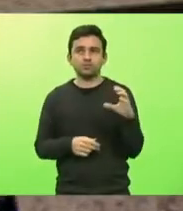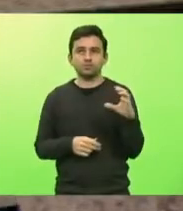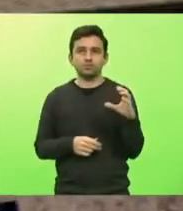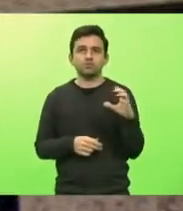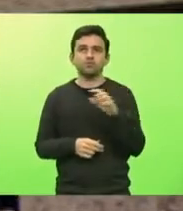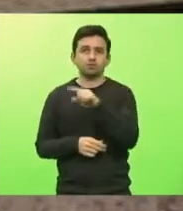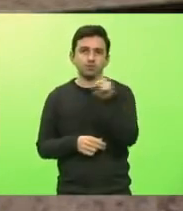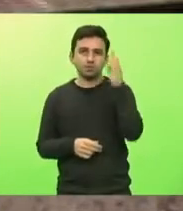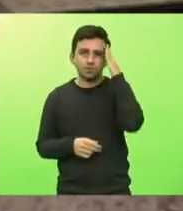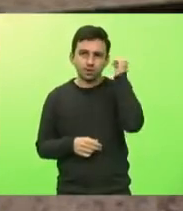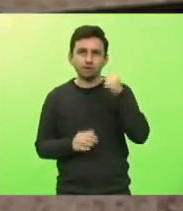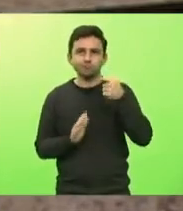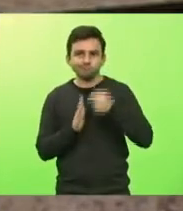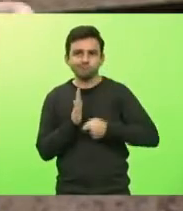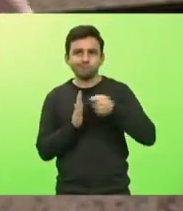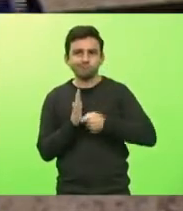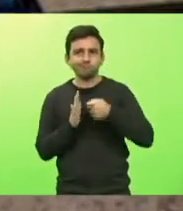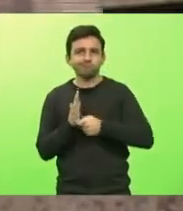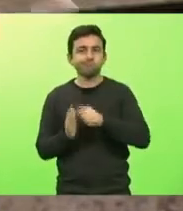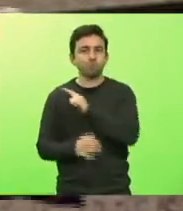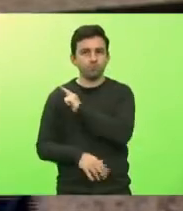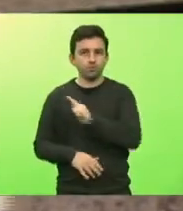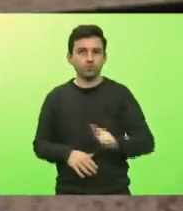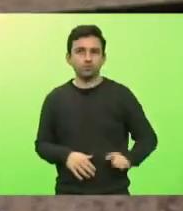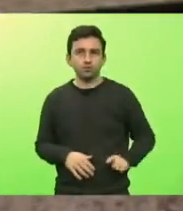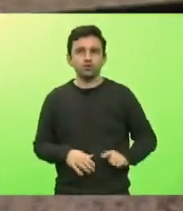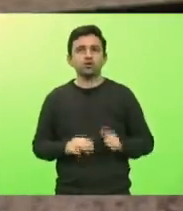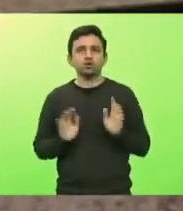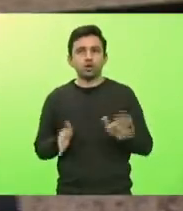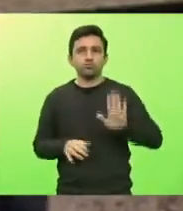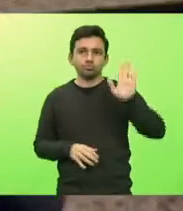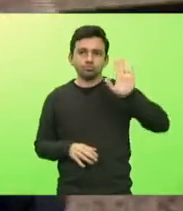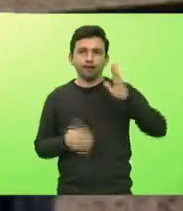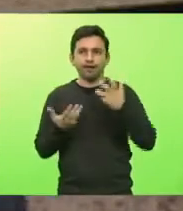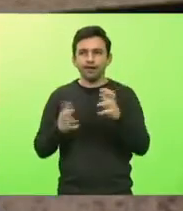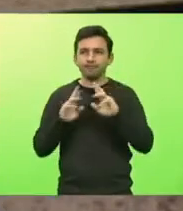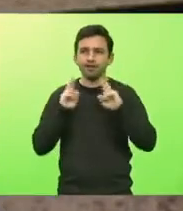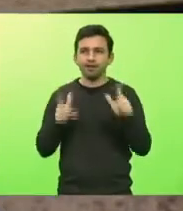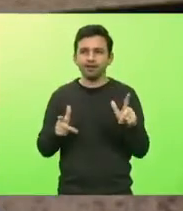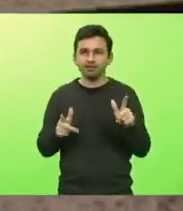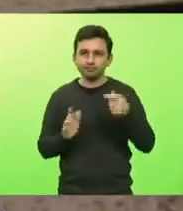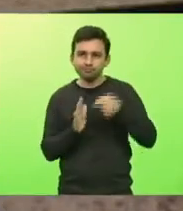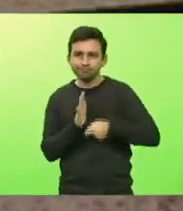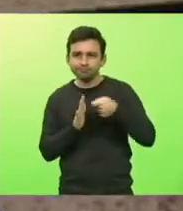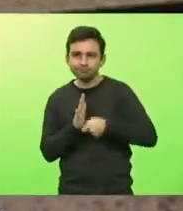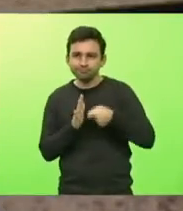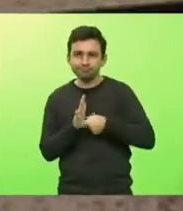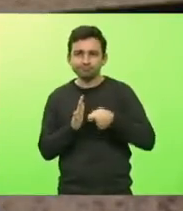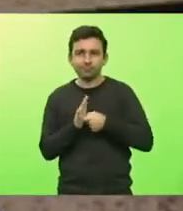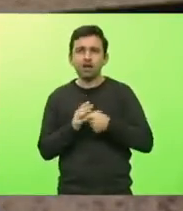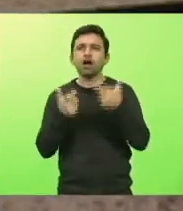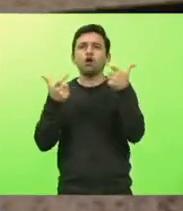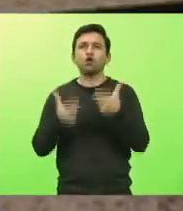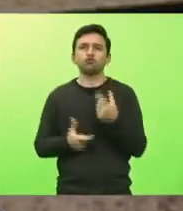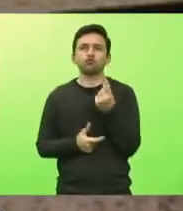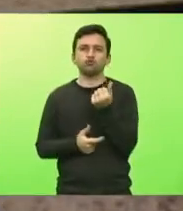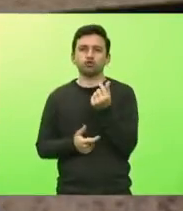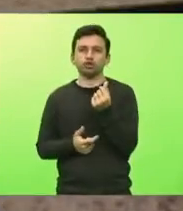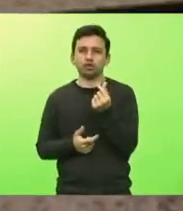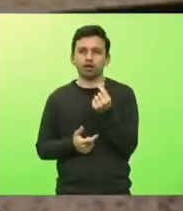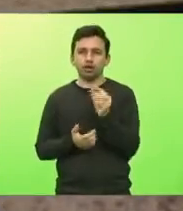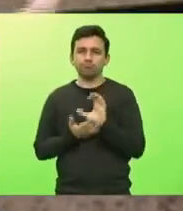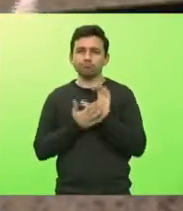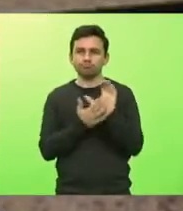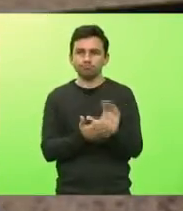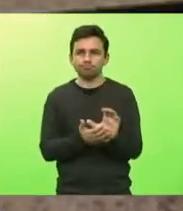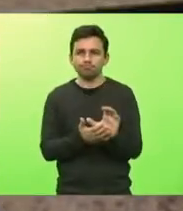saberem e cobrarem desse governador que foi eleito para fazer diferente, para vocês cobrar e saber para onde que vai, para onde deveria ir